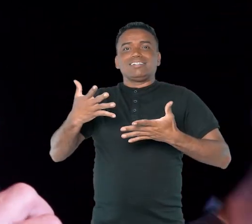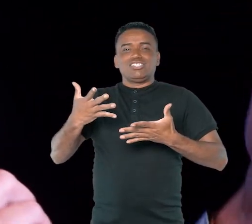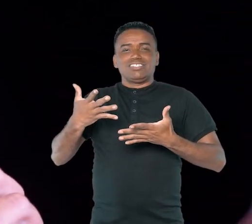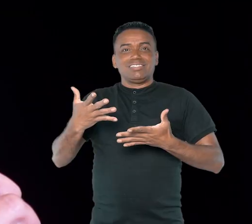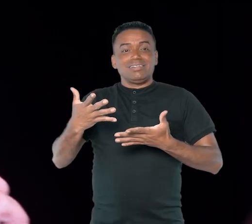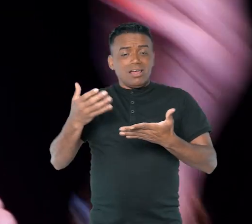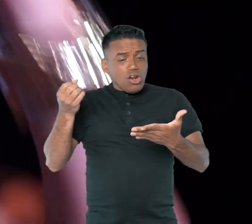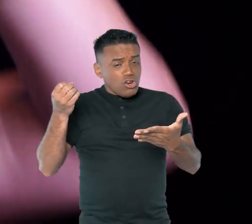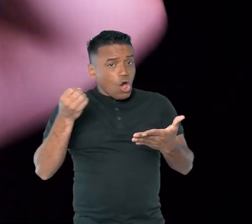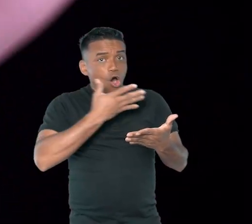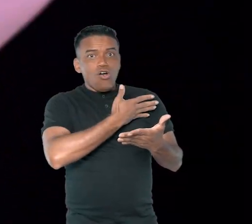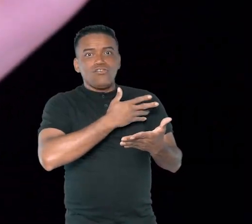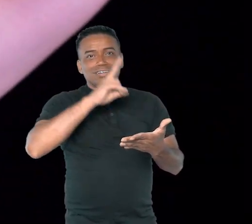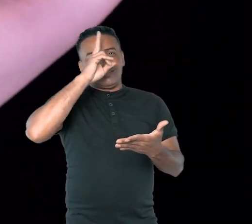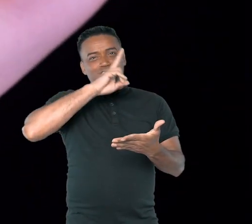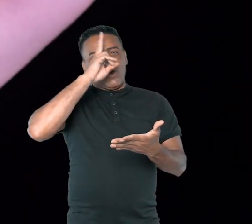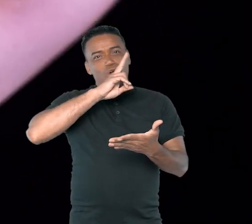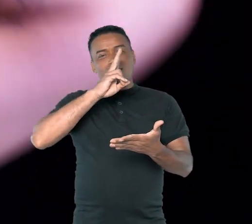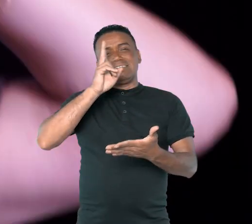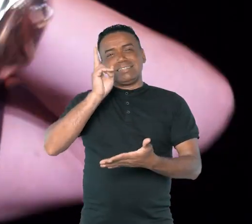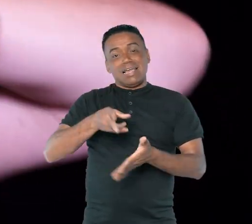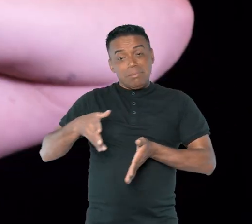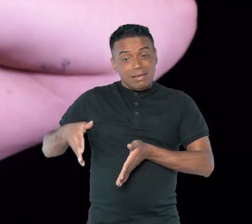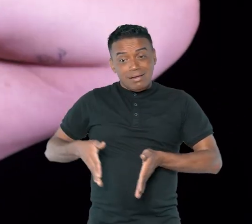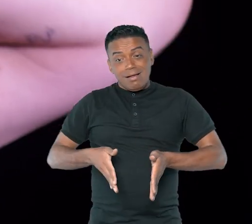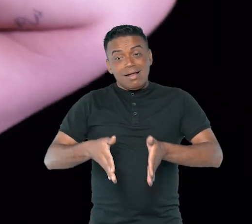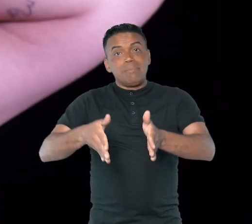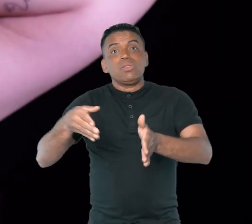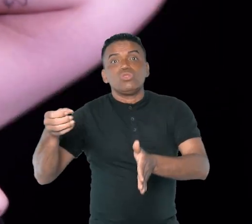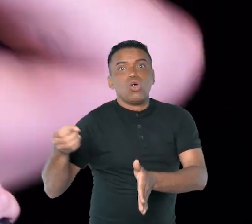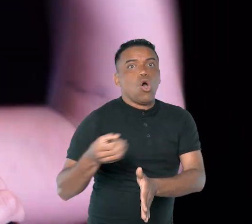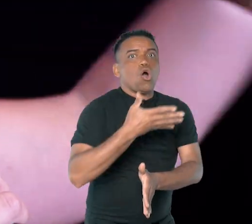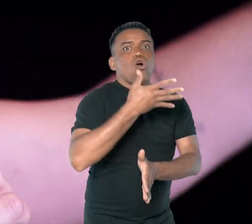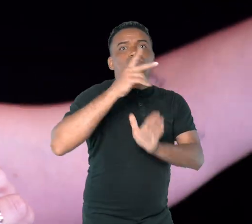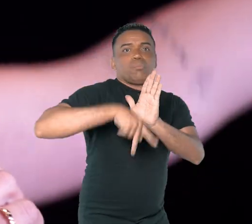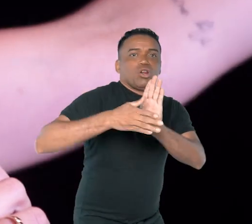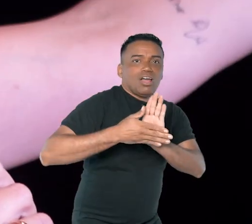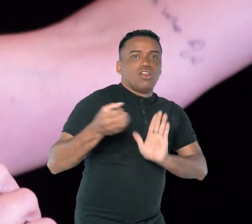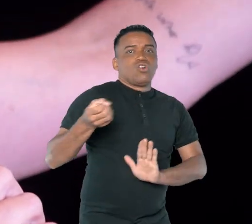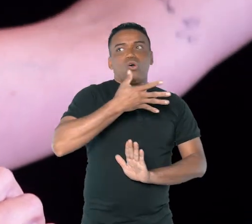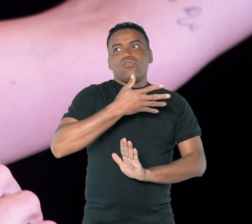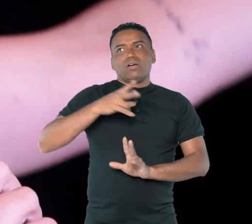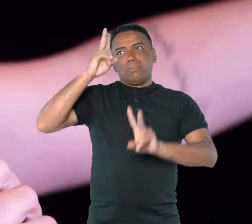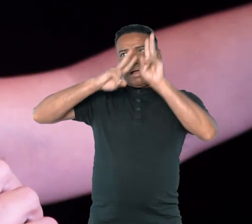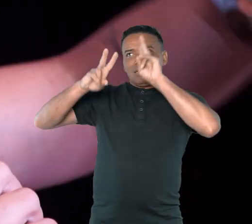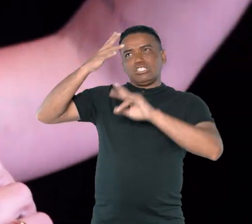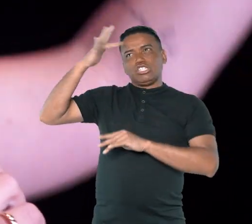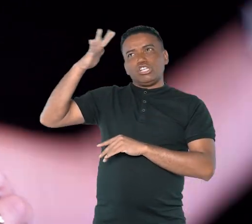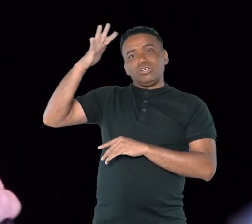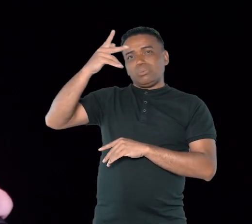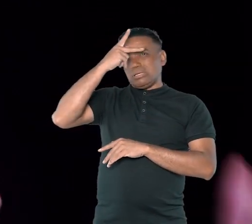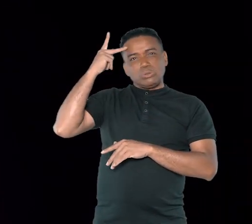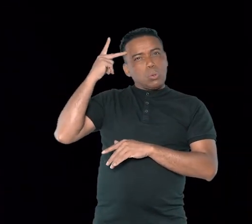uma nova estrada. É sempre uma nova estrada. Eu acho que mesmo, imagino eu, que autores que escreveram 10,